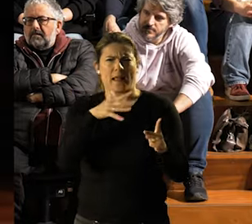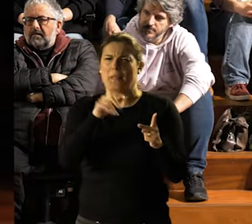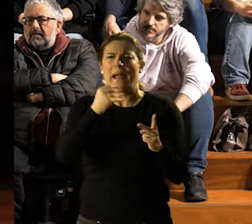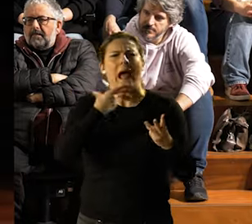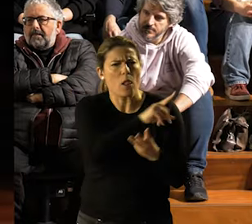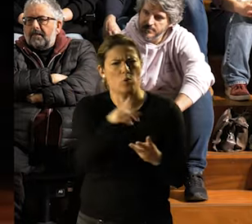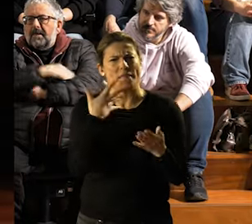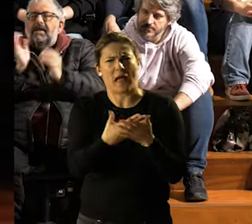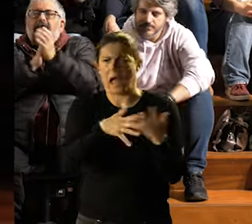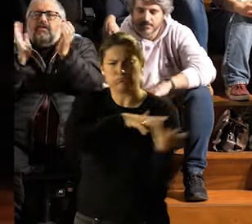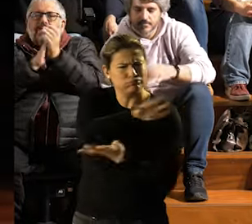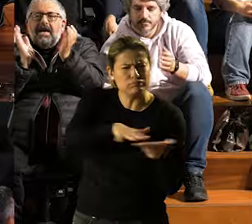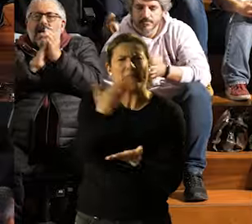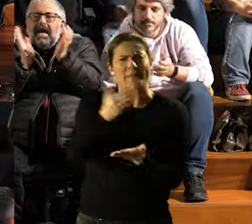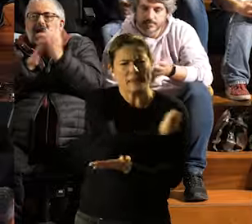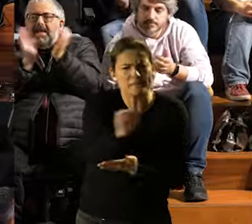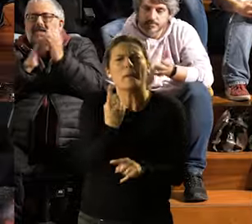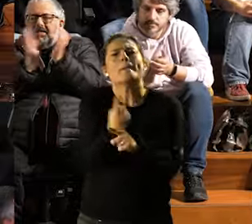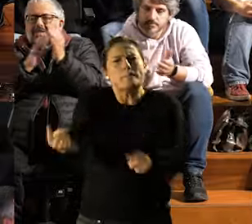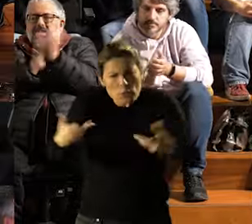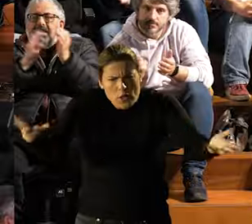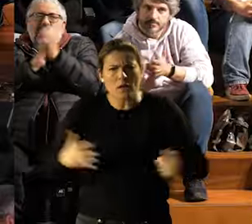alunos também contra os seus direitos